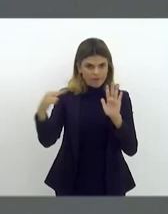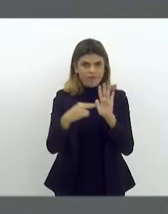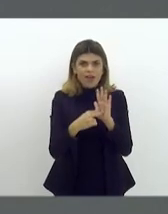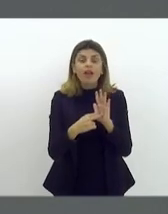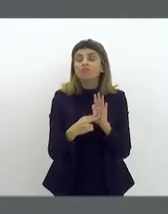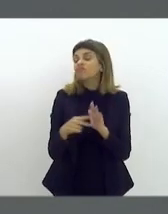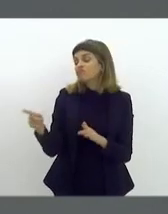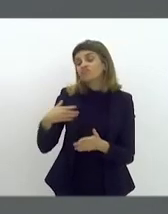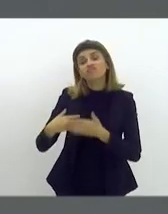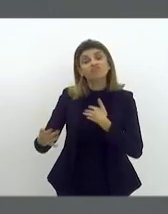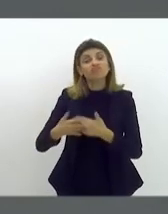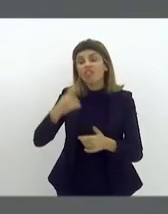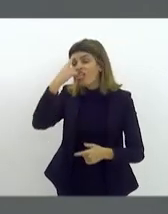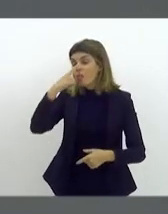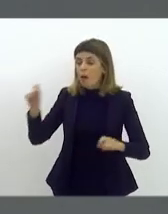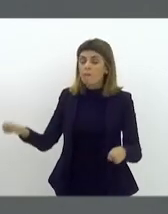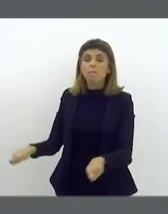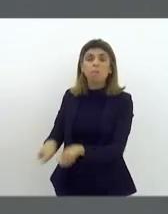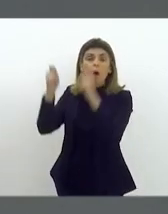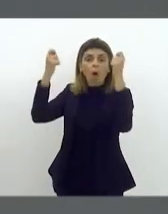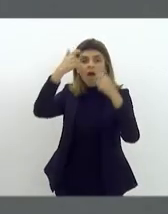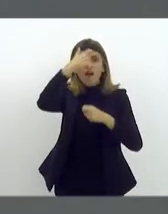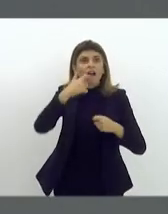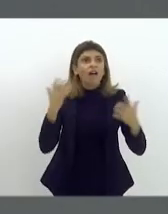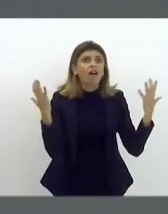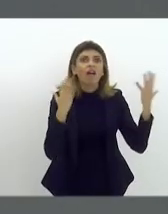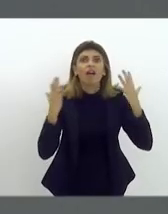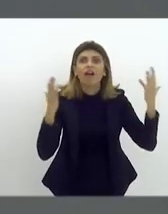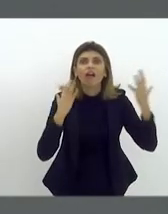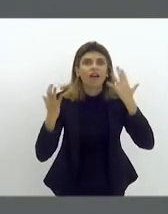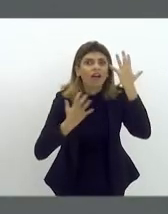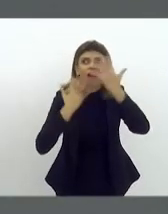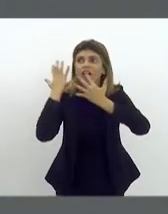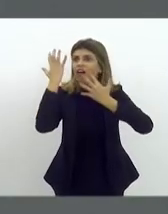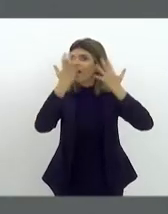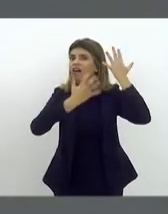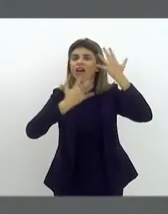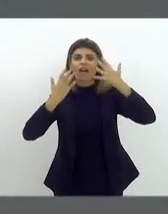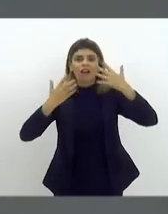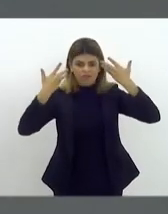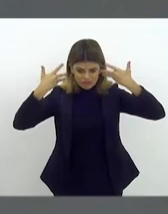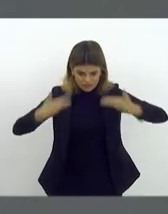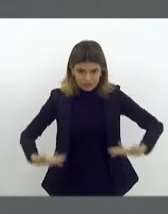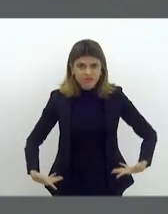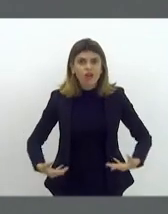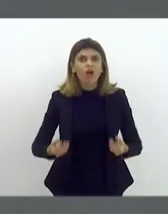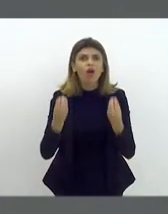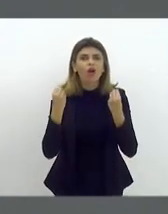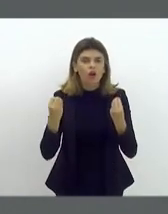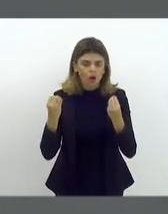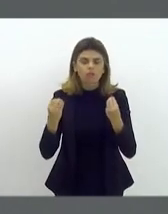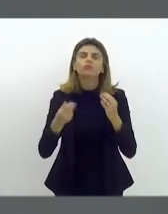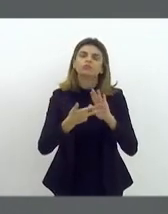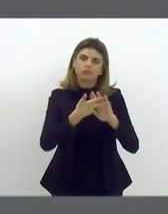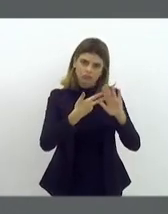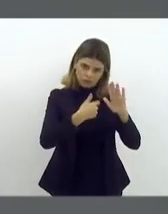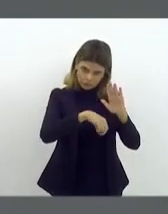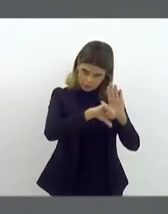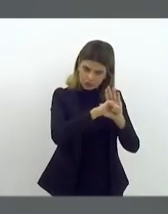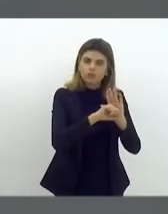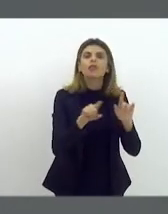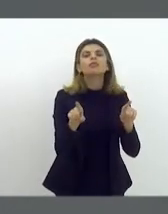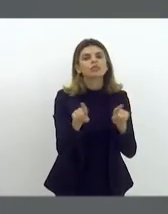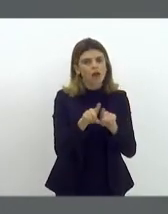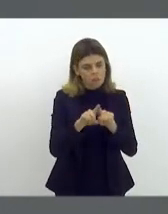comprometer a sua imagem socialmente Então nesse sentido esse tipo penal ele também é